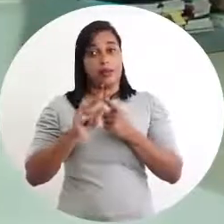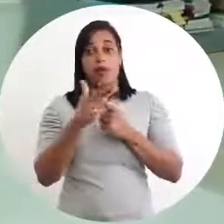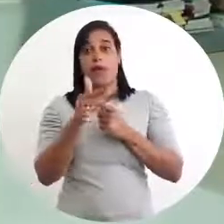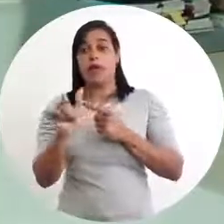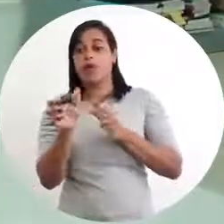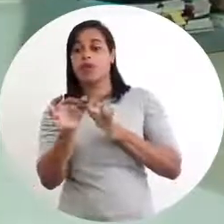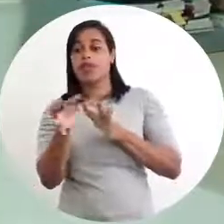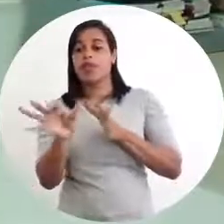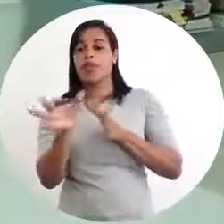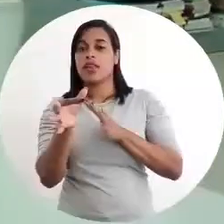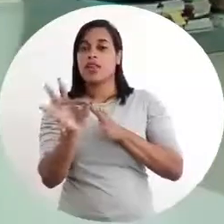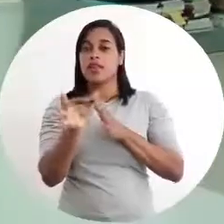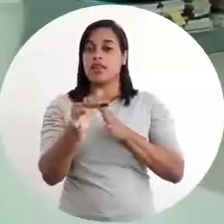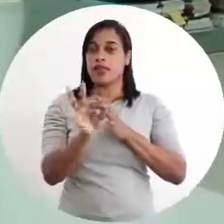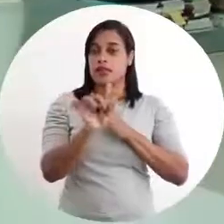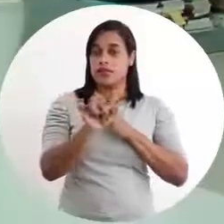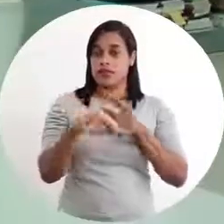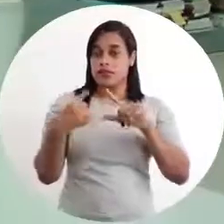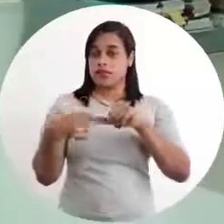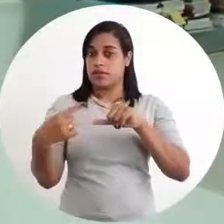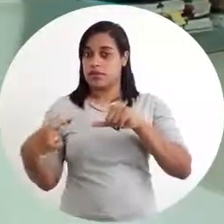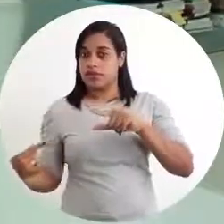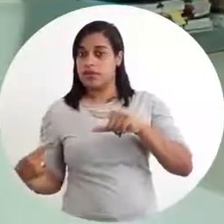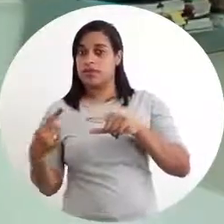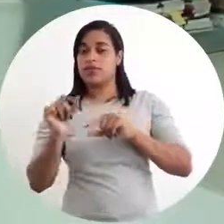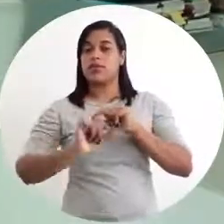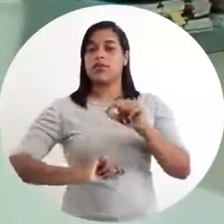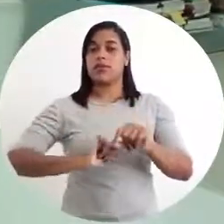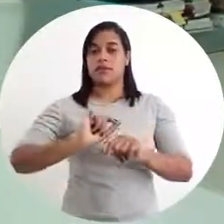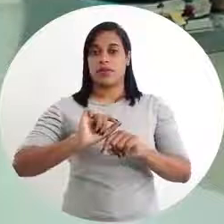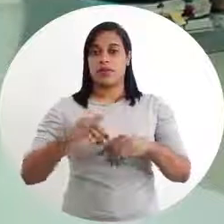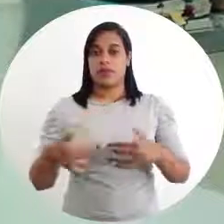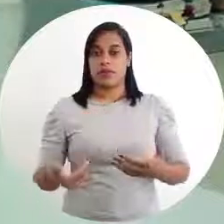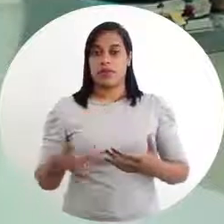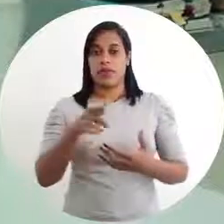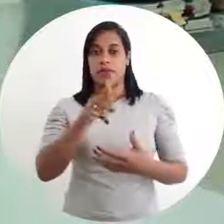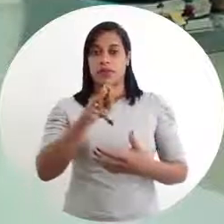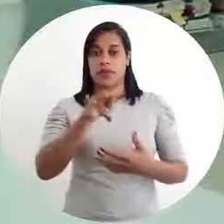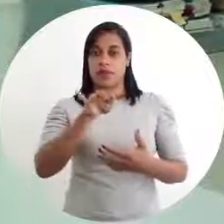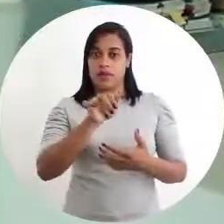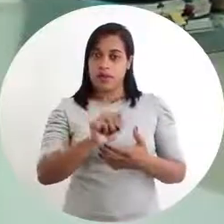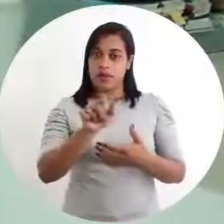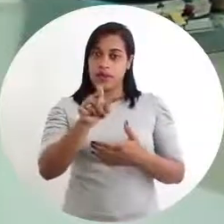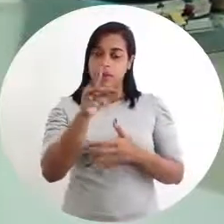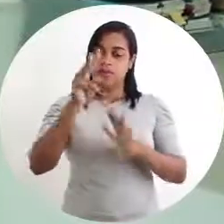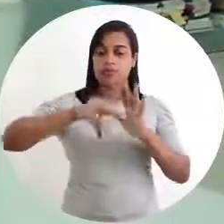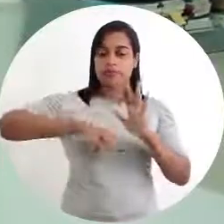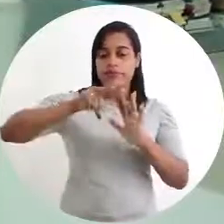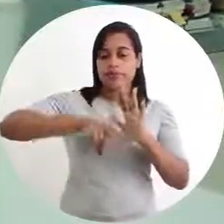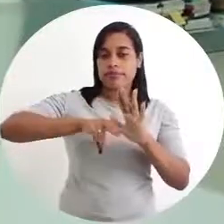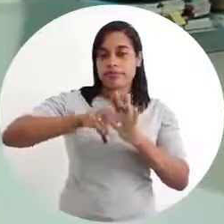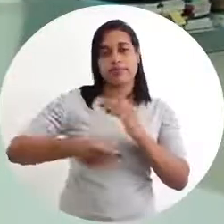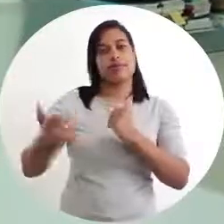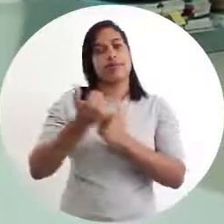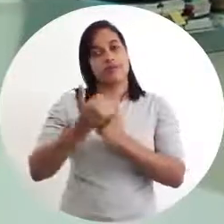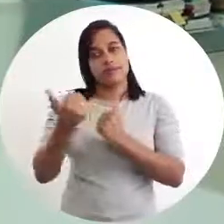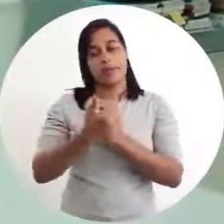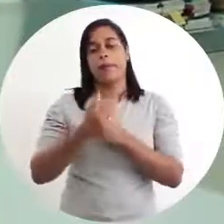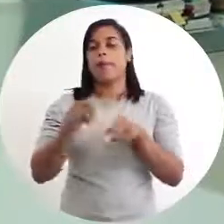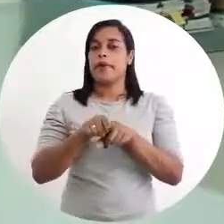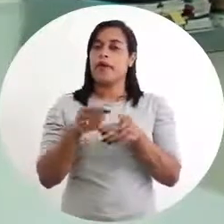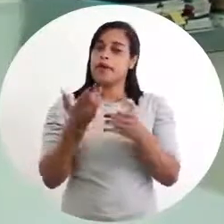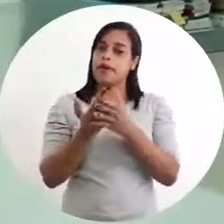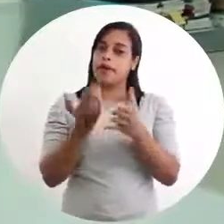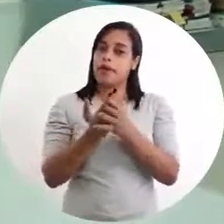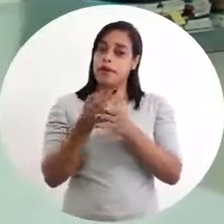outro detalhe, a nossa apostila, ela é um guia onde eu passo umas leituras complementares e a